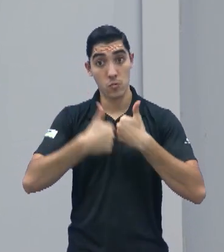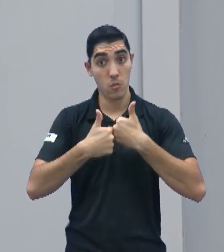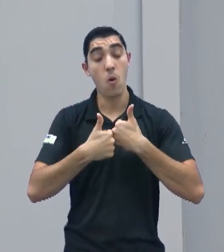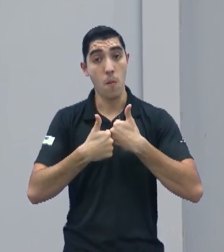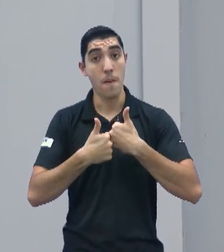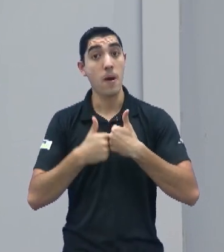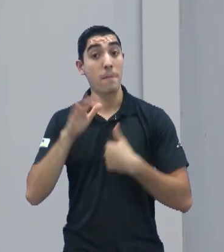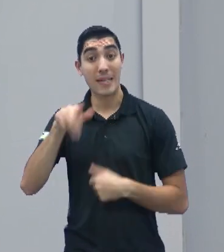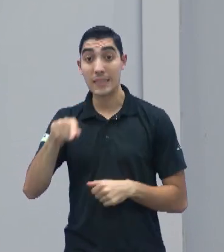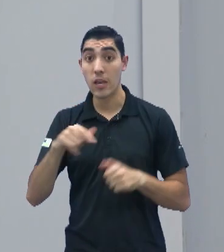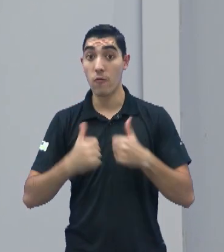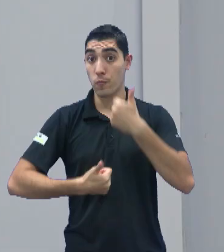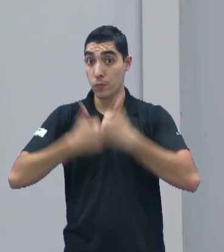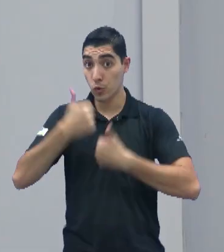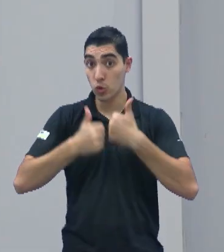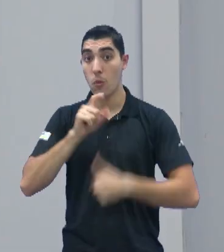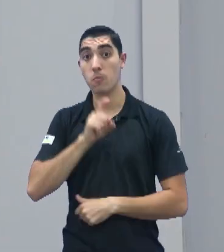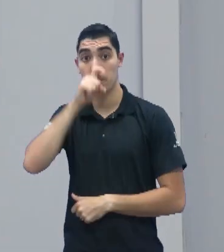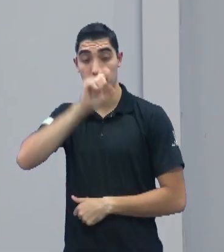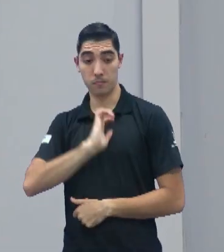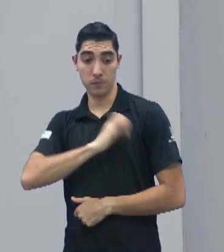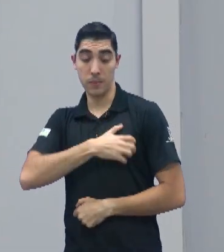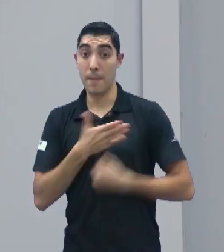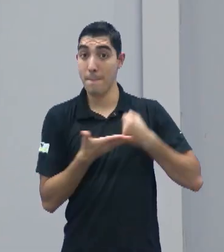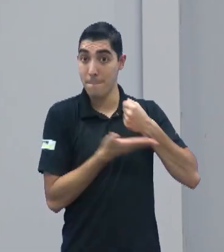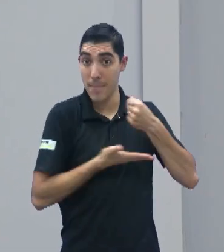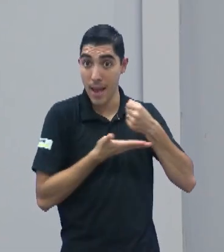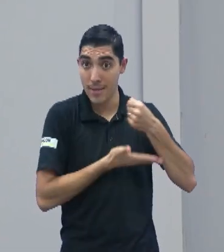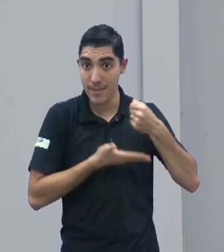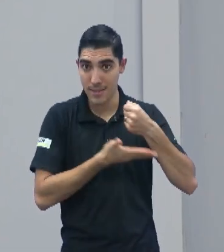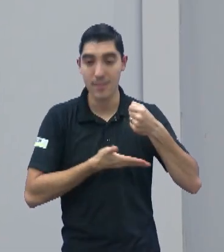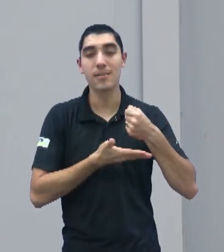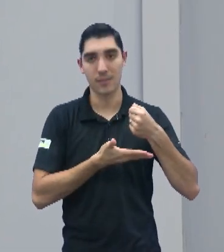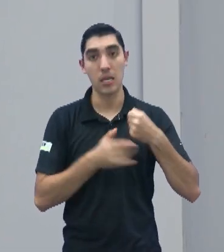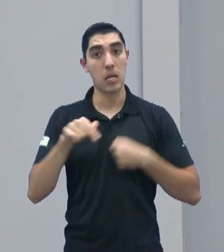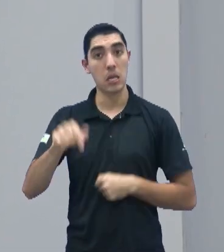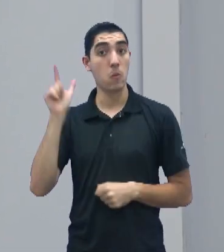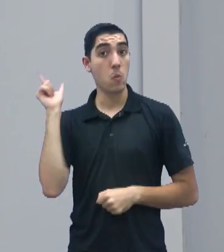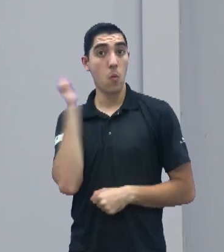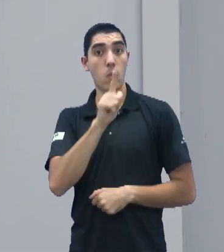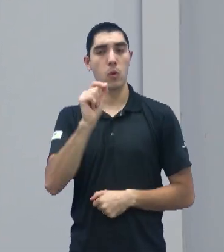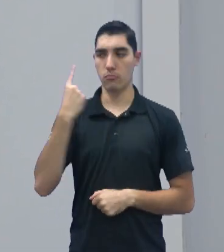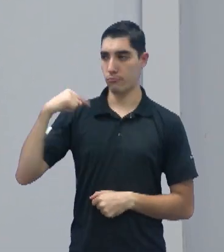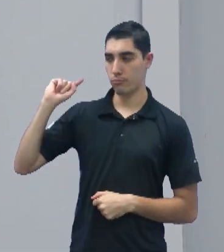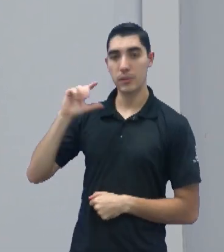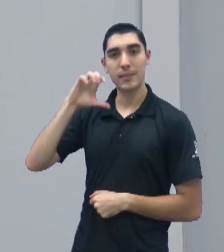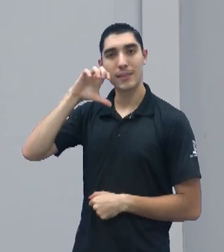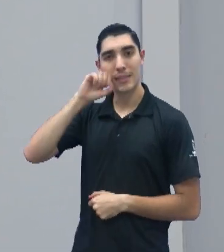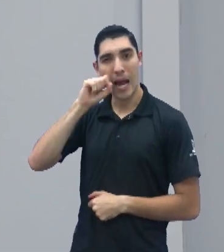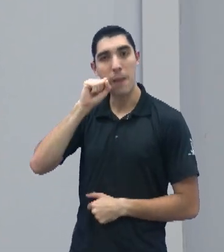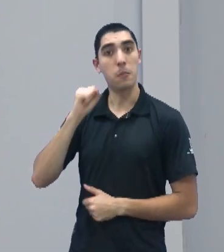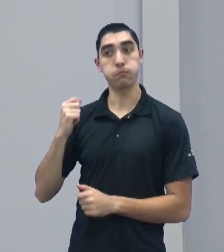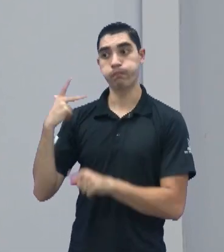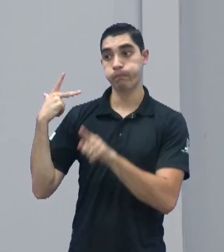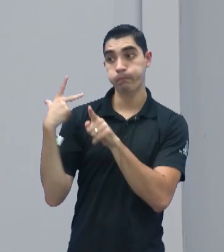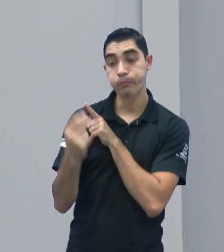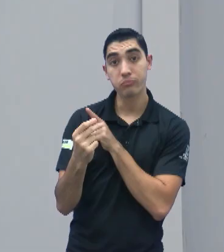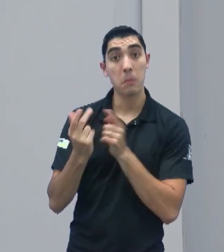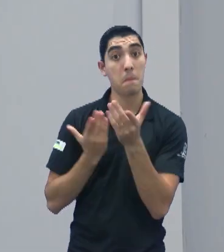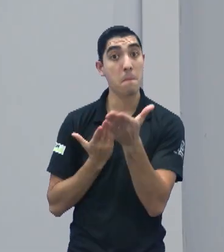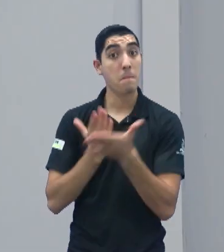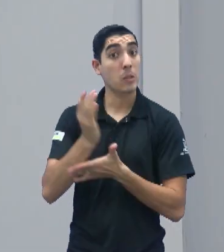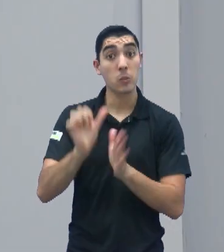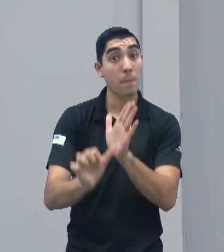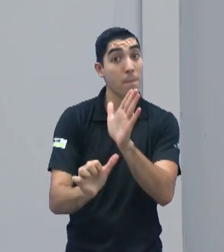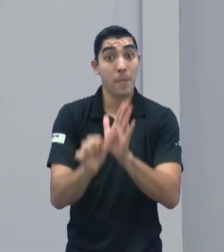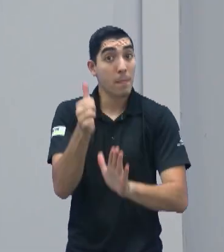das categorias de base do time do São José Esporte Clube, que conquistou no último final de semana uma vaga inédita para as oitavas de